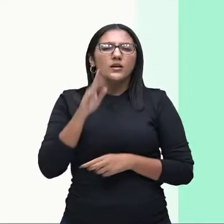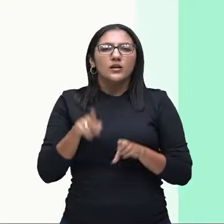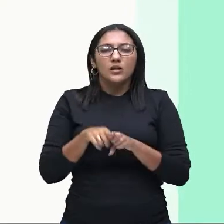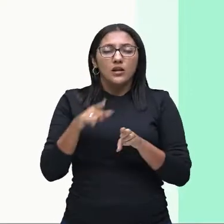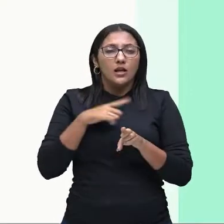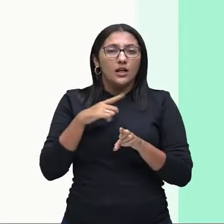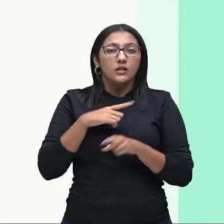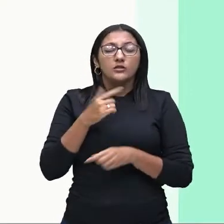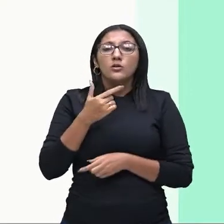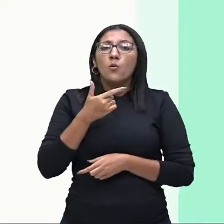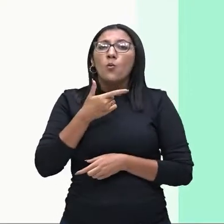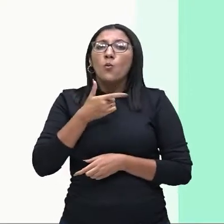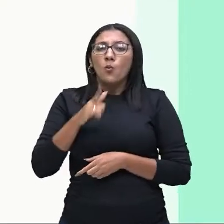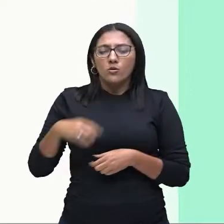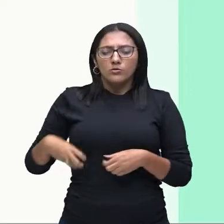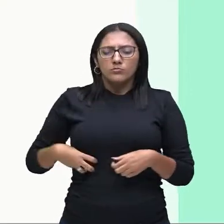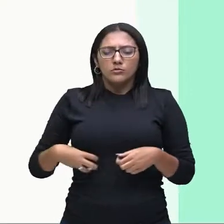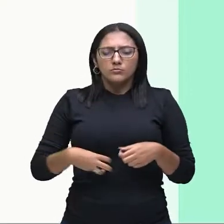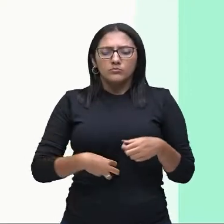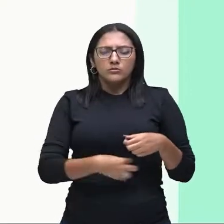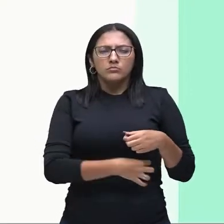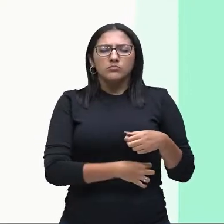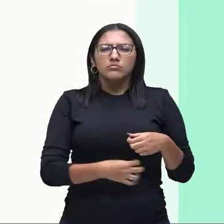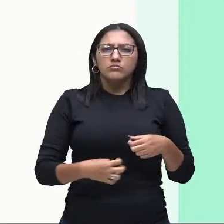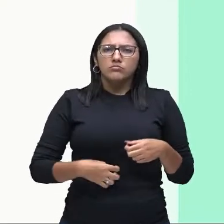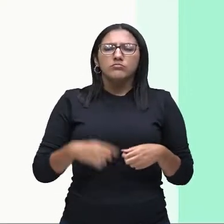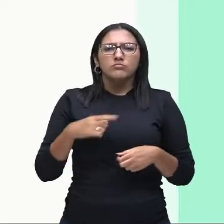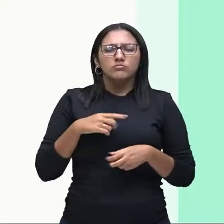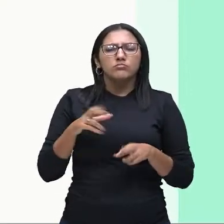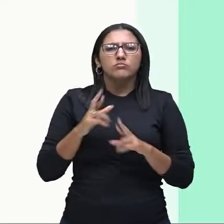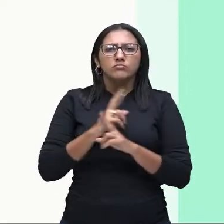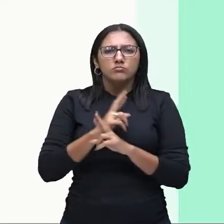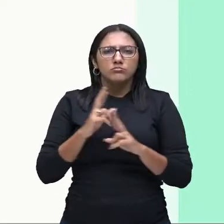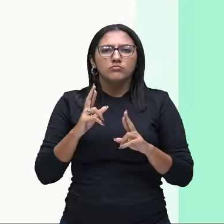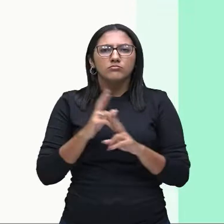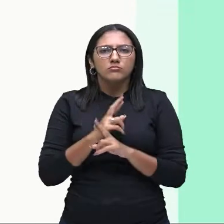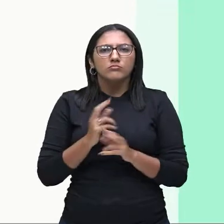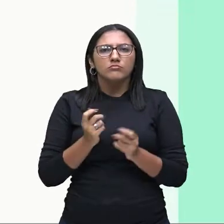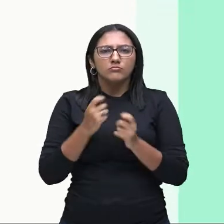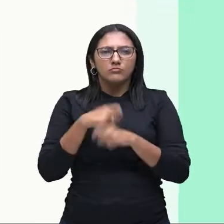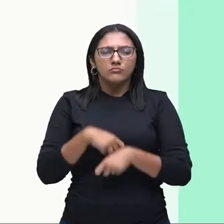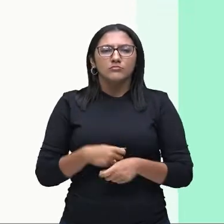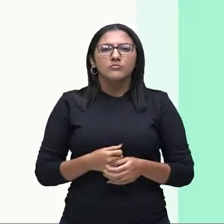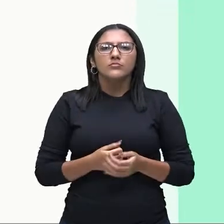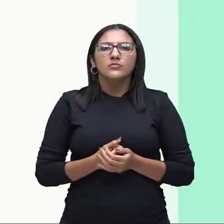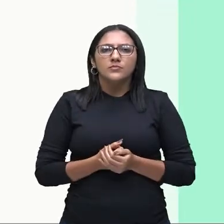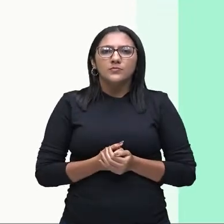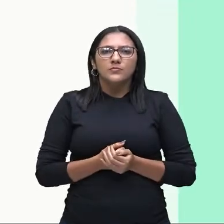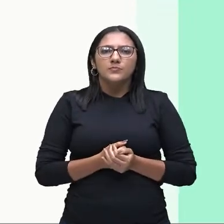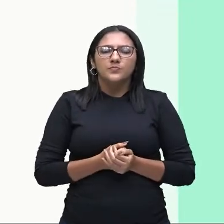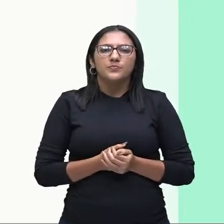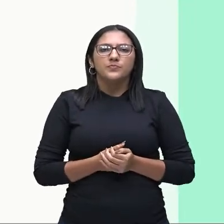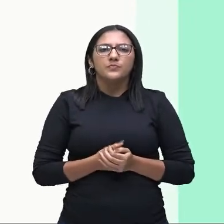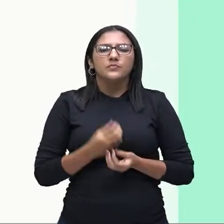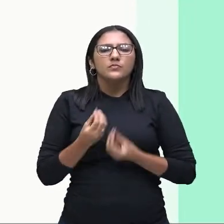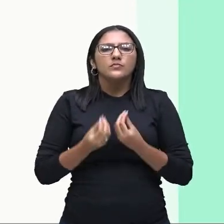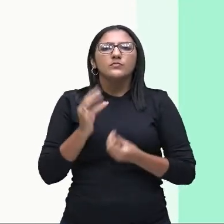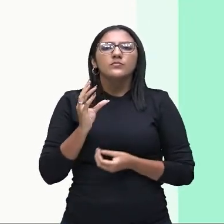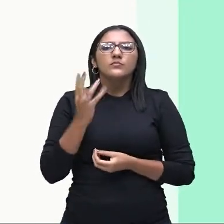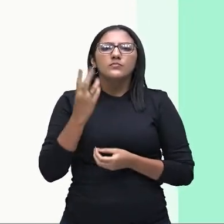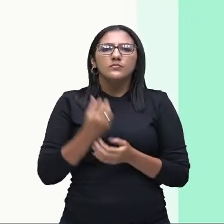existem outros órgãos que vão ajudá-lo no nosso processo de respiração. E a isso nós chamamos